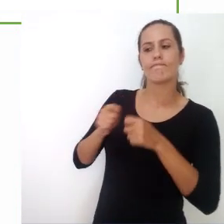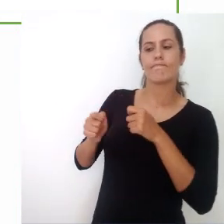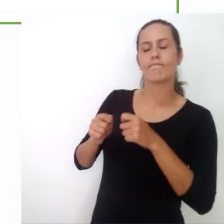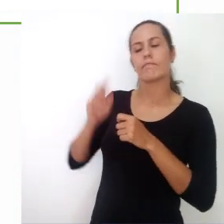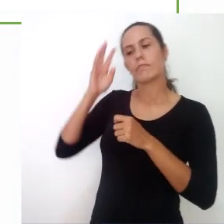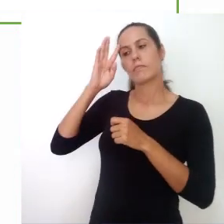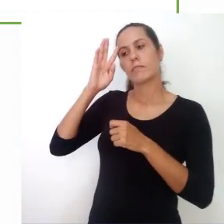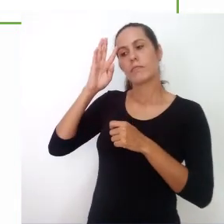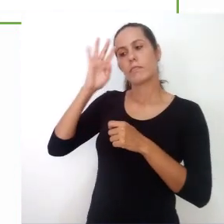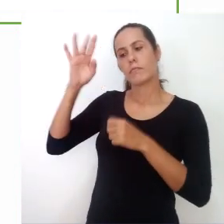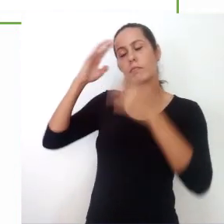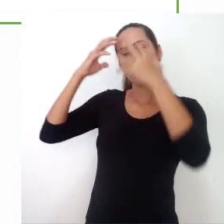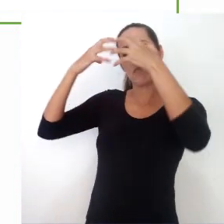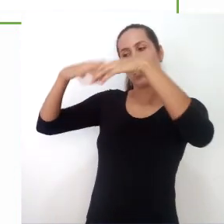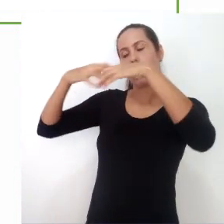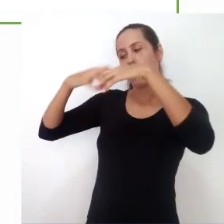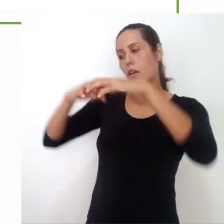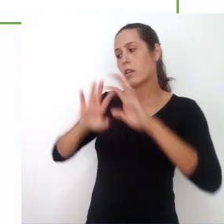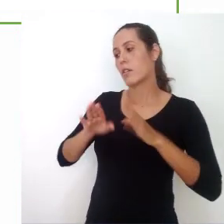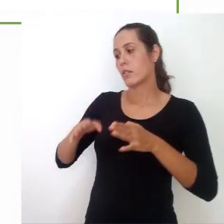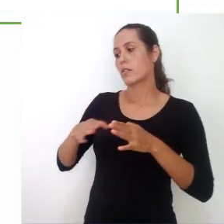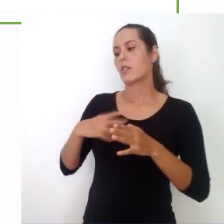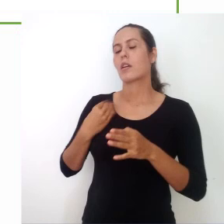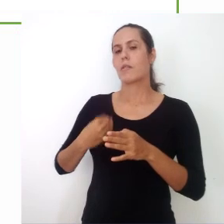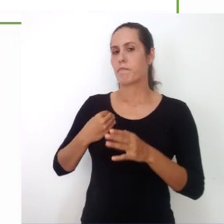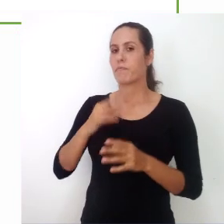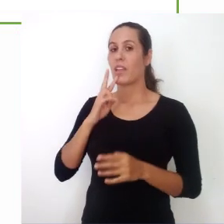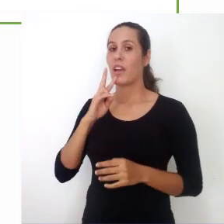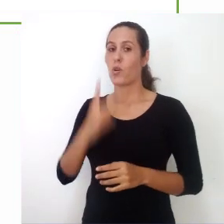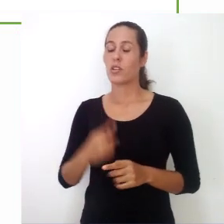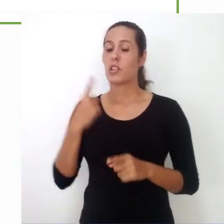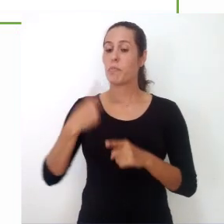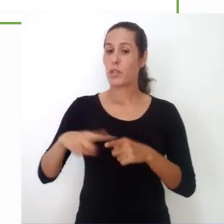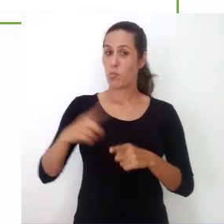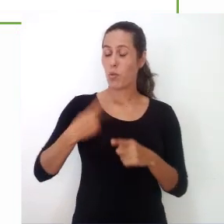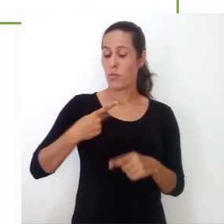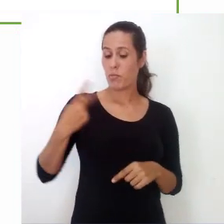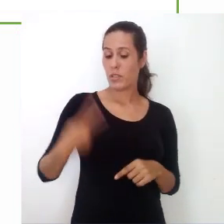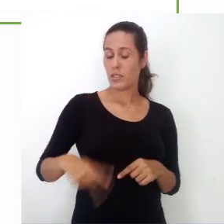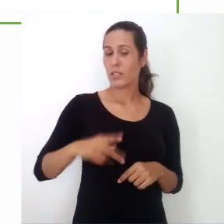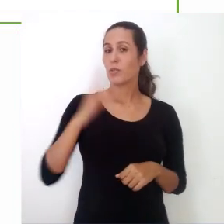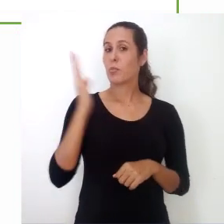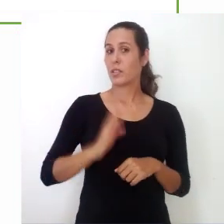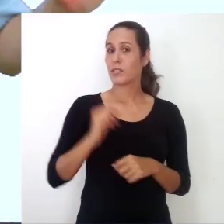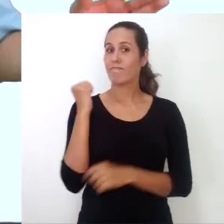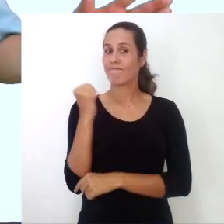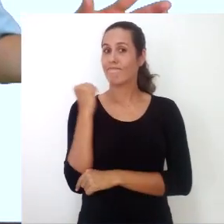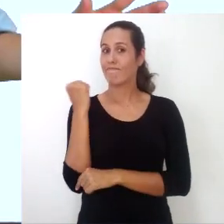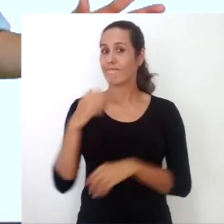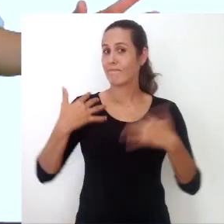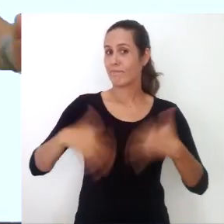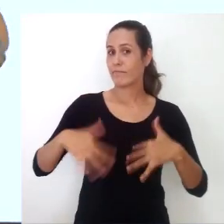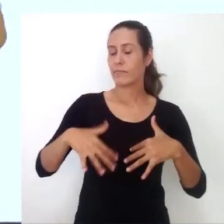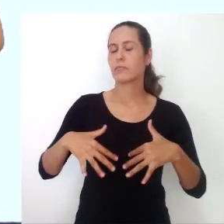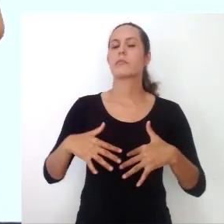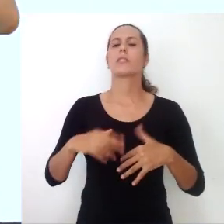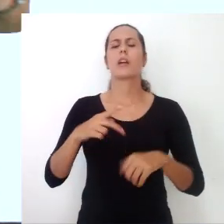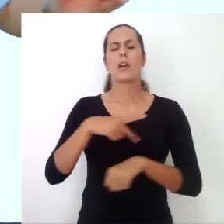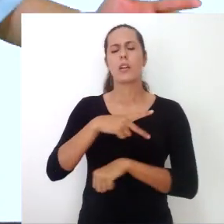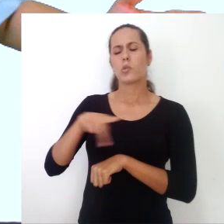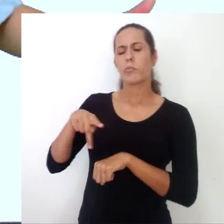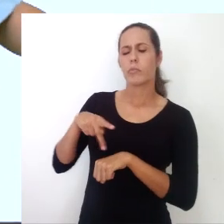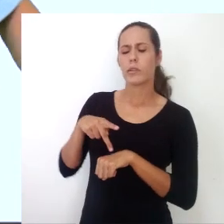próprio Estado brasileiro da existência do problema em nosso país. Então, o que aconteceu é o seguinte: o